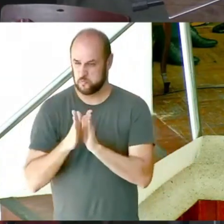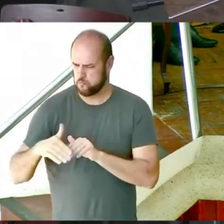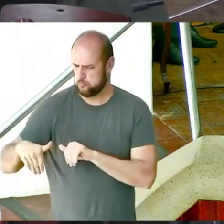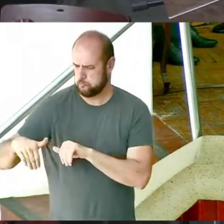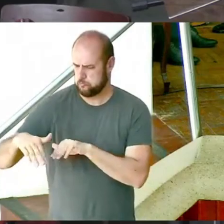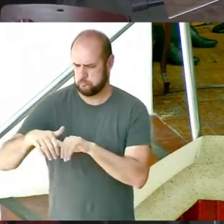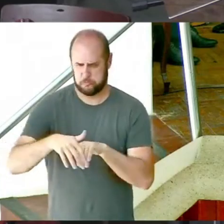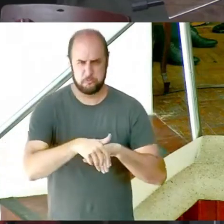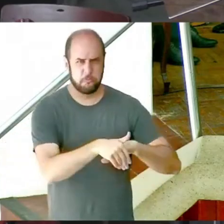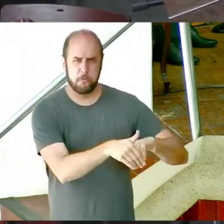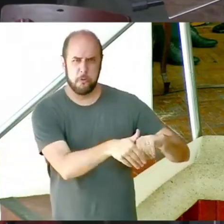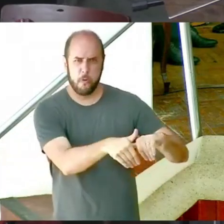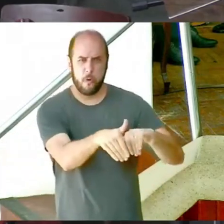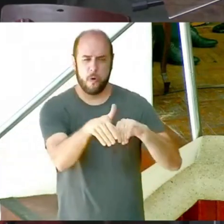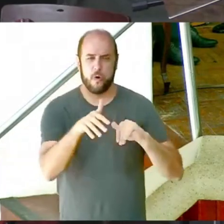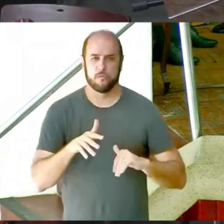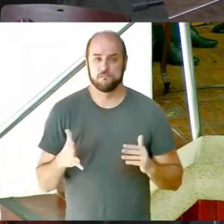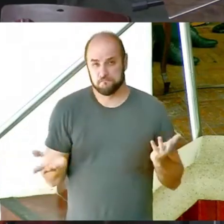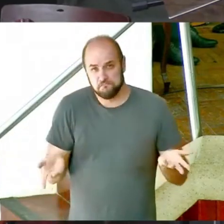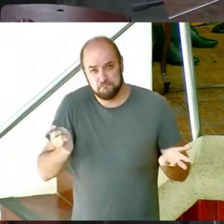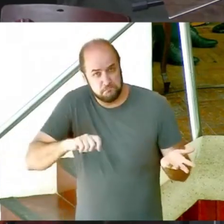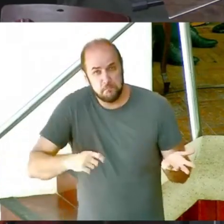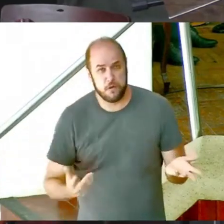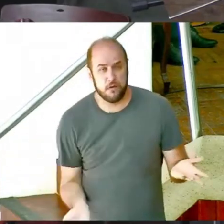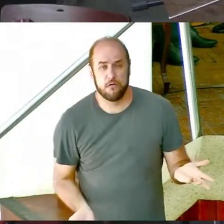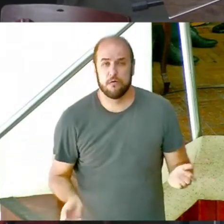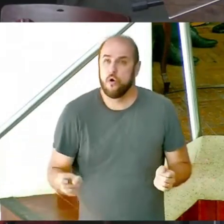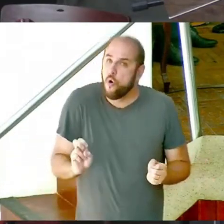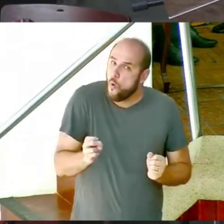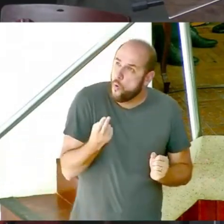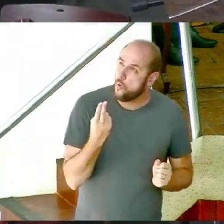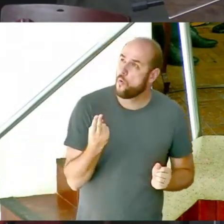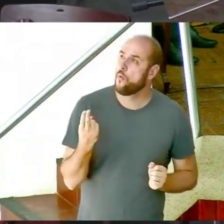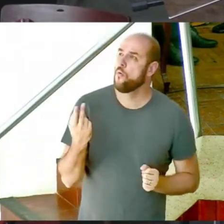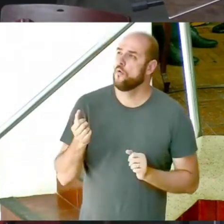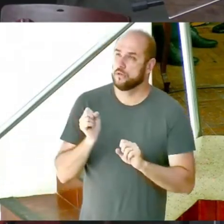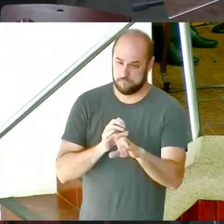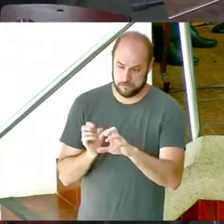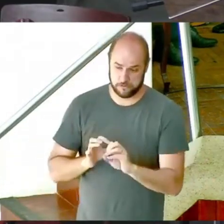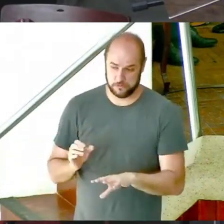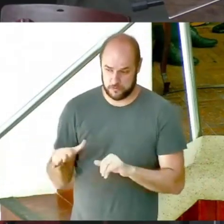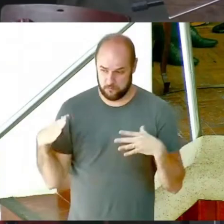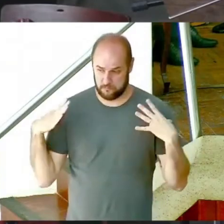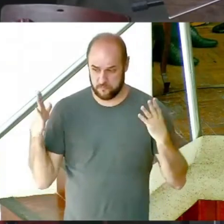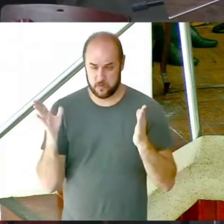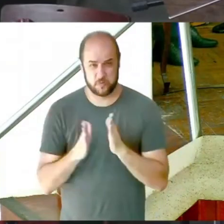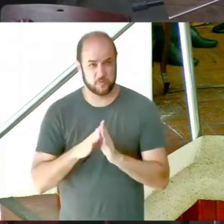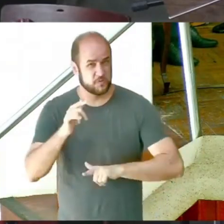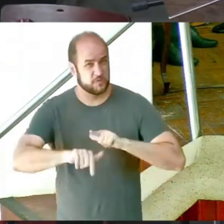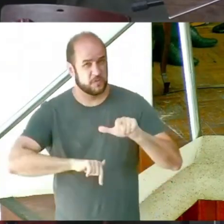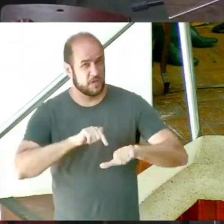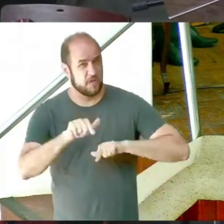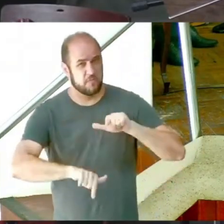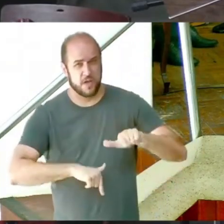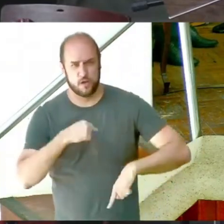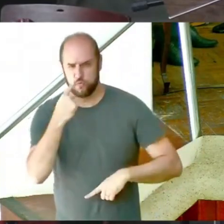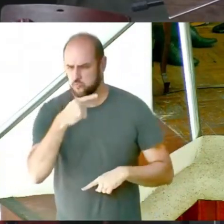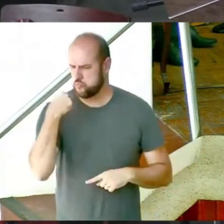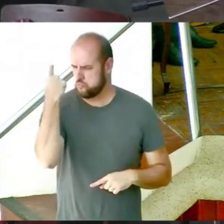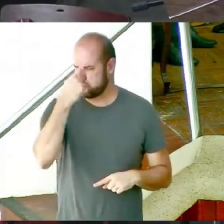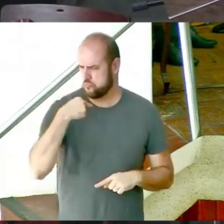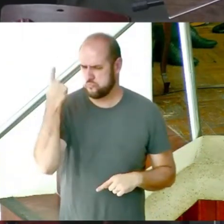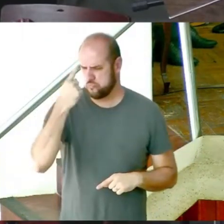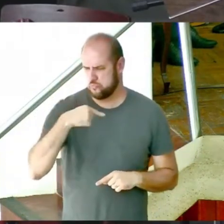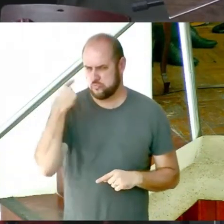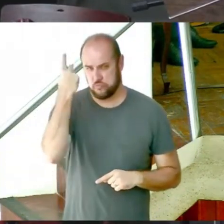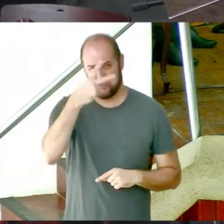anjos. Deus poderia então comissioná-los a trabalharem 24 horas por dia,